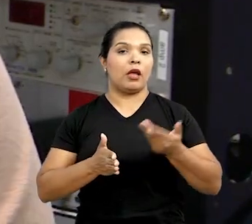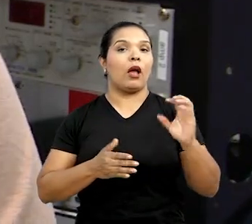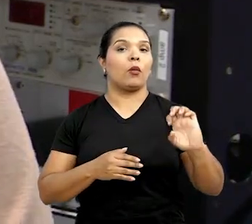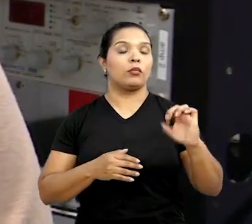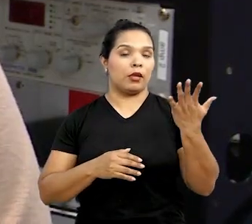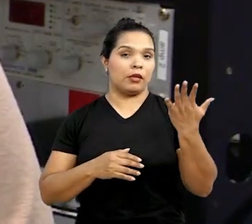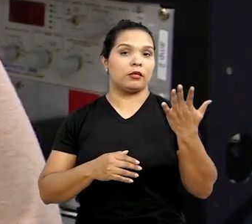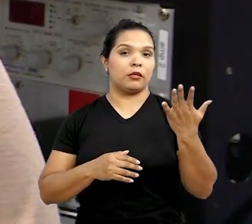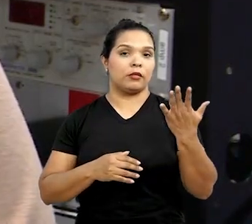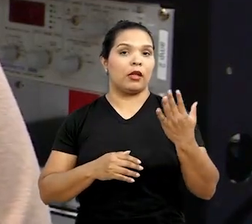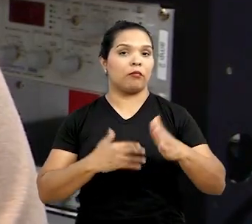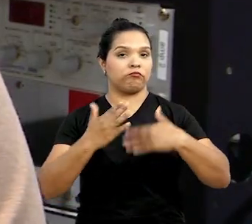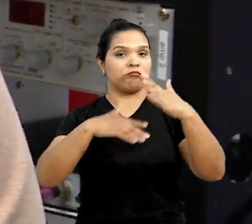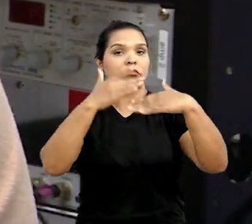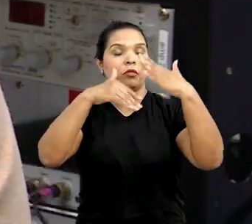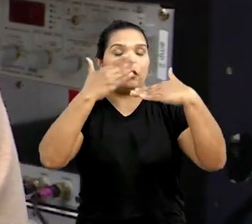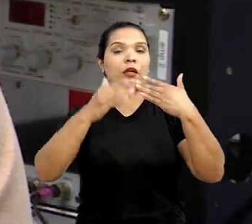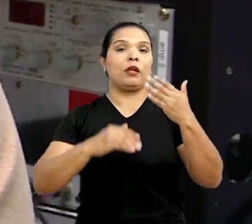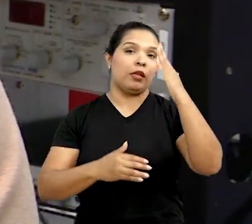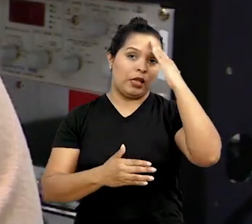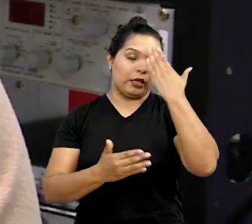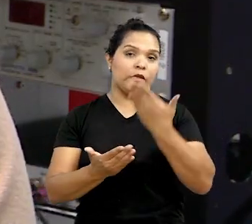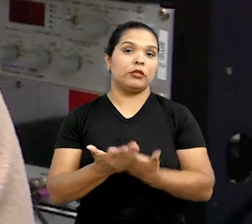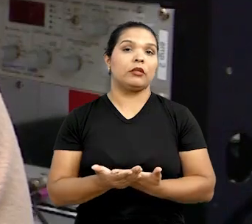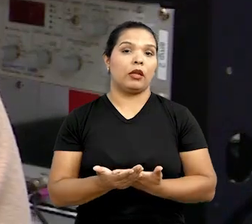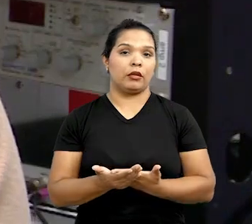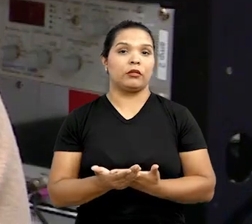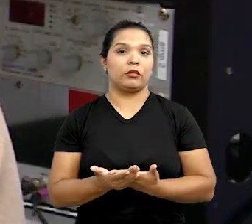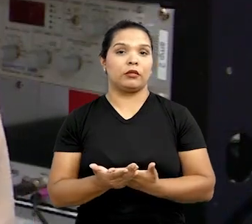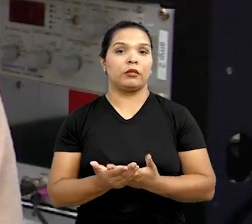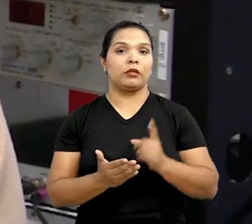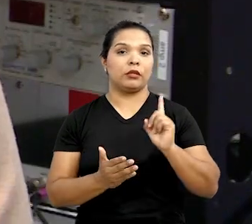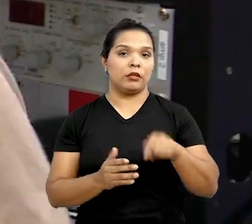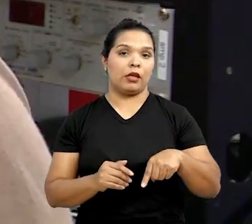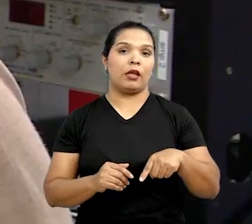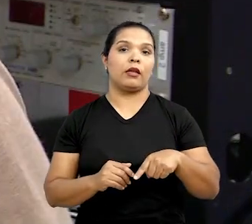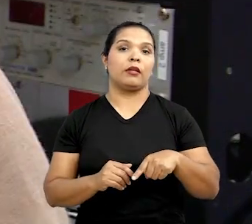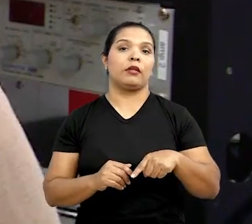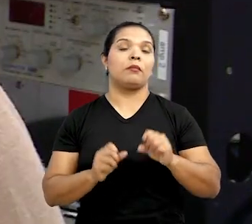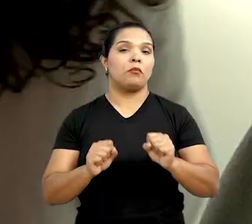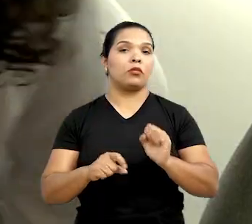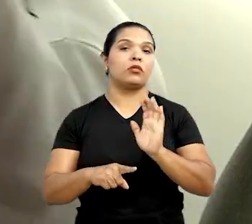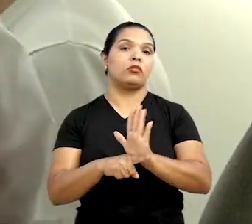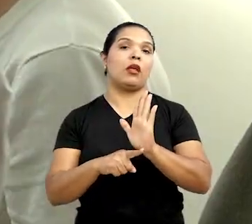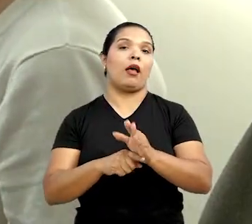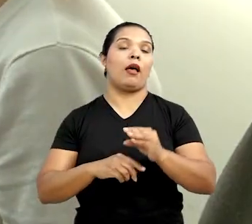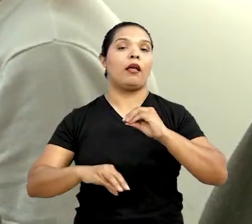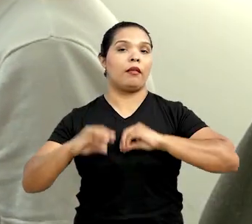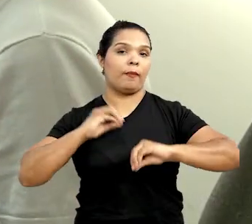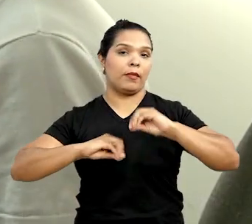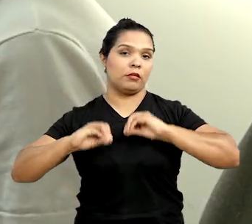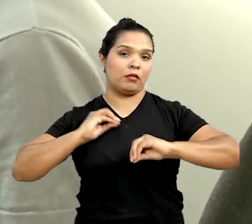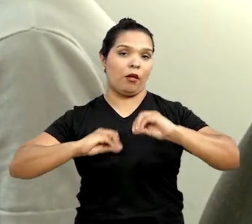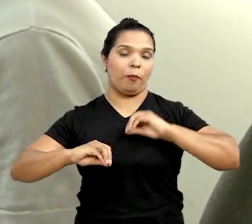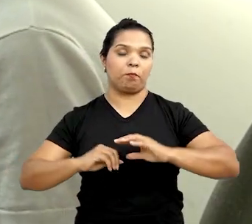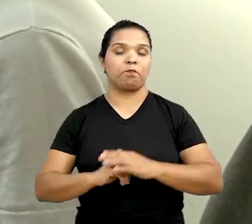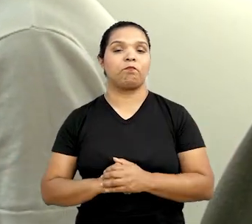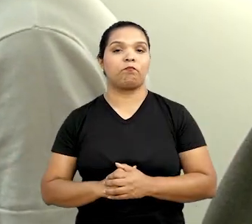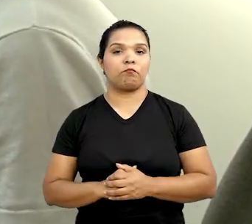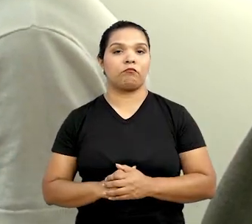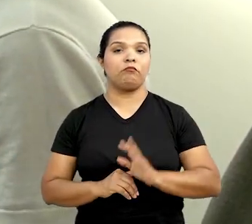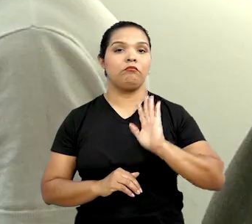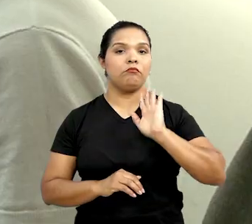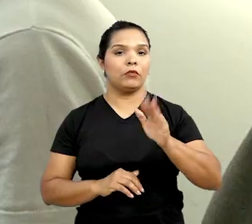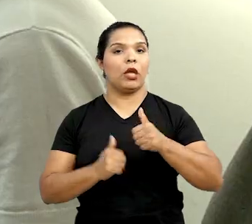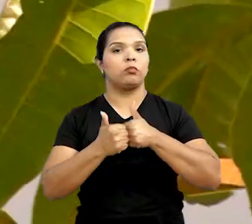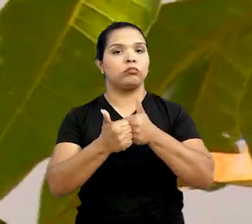algo que é acreditado que é um dos mecanismos de antidepressivos. A pesquisa tem sido conduzida